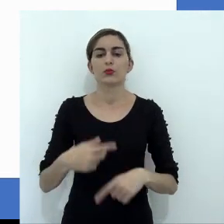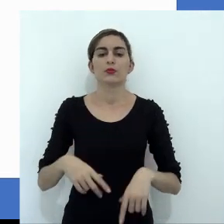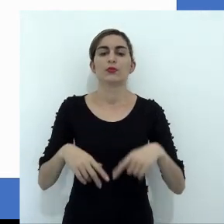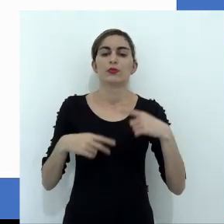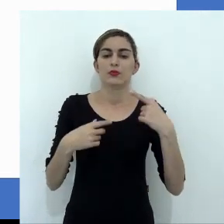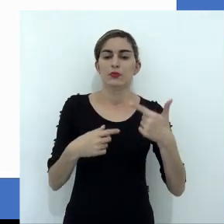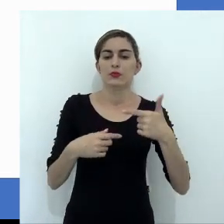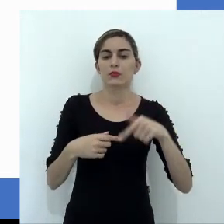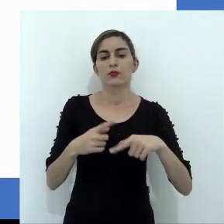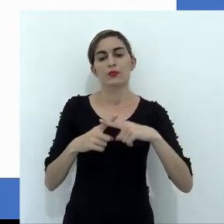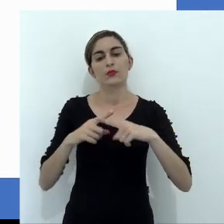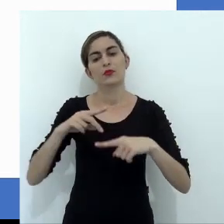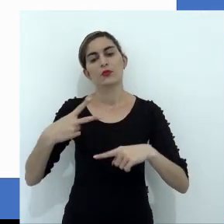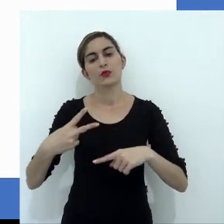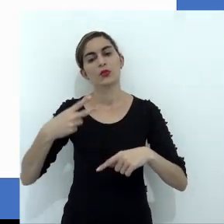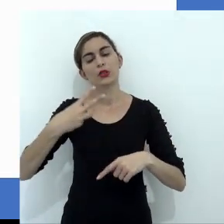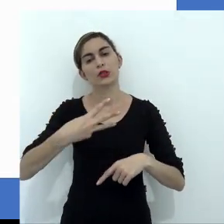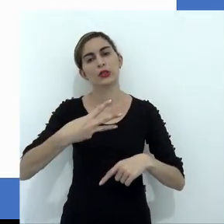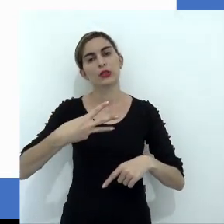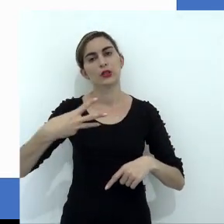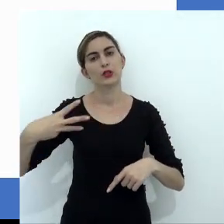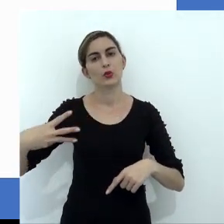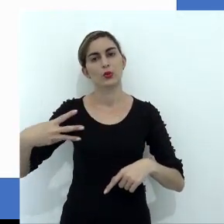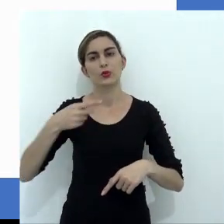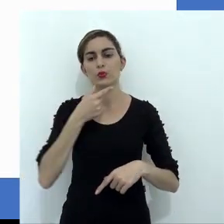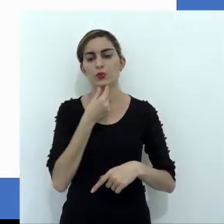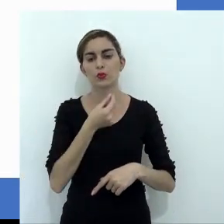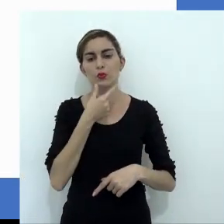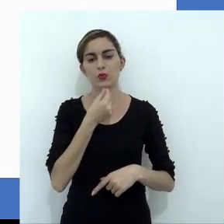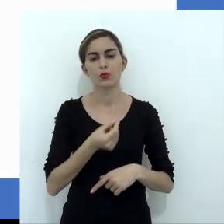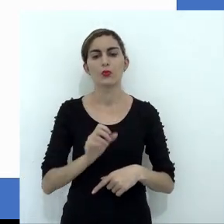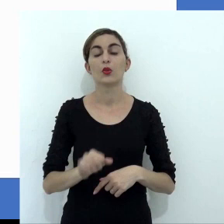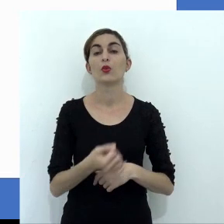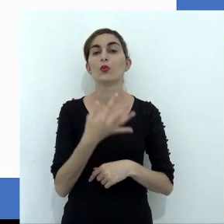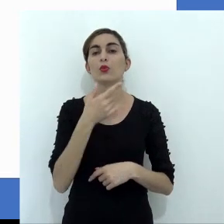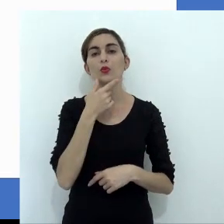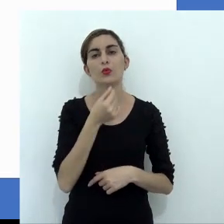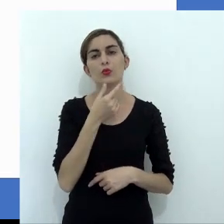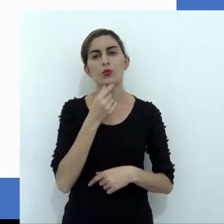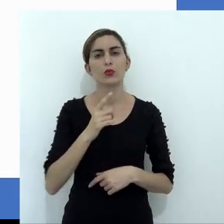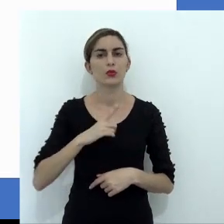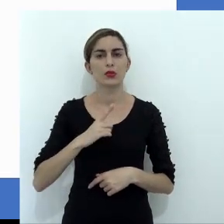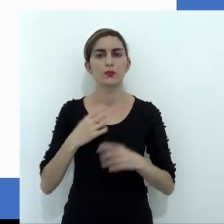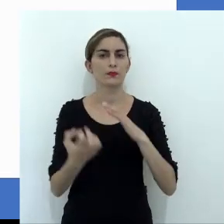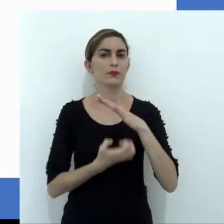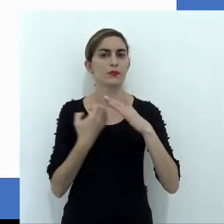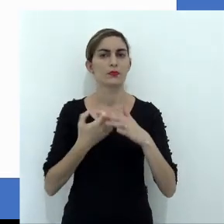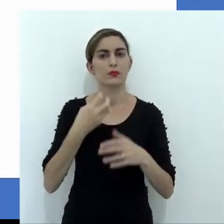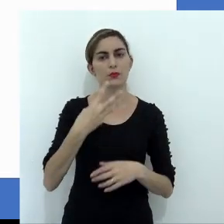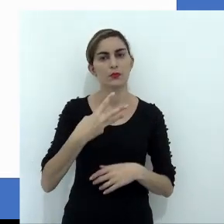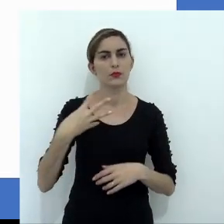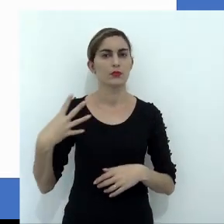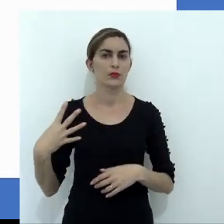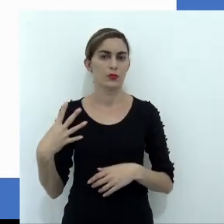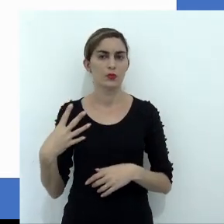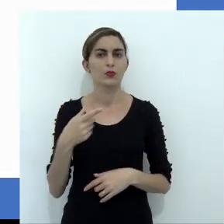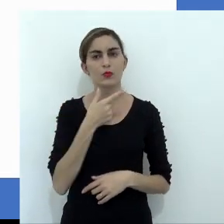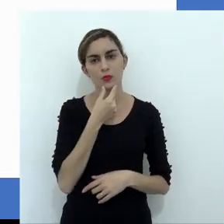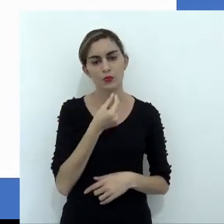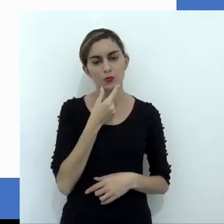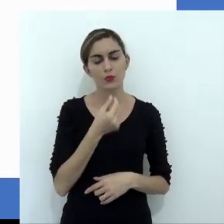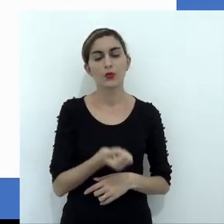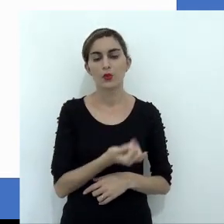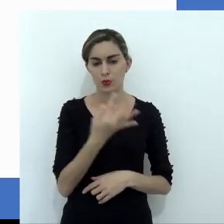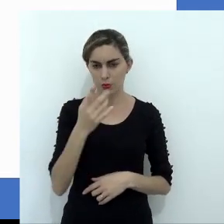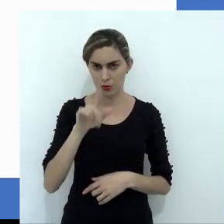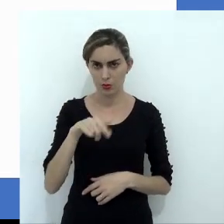Então, 17 vezes 2 é igual a quanto? A 34. Então, quantos homens existem nessa empresa? 34 homens. Mas